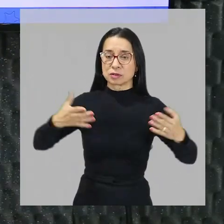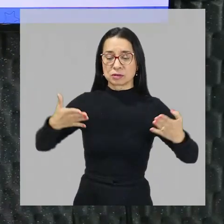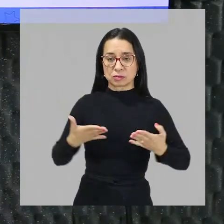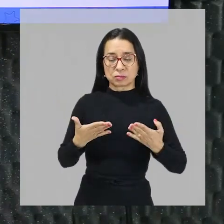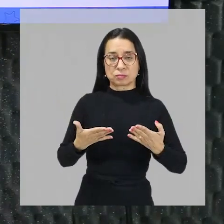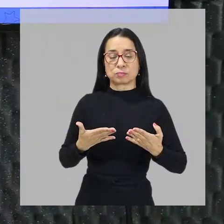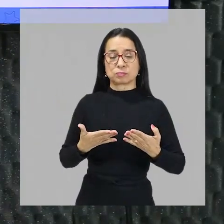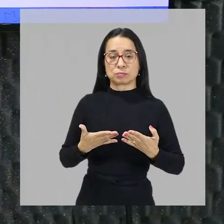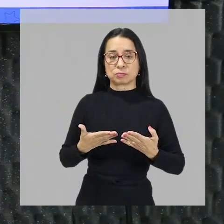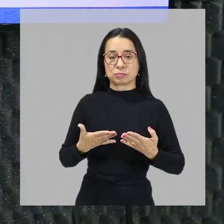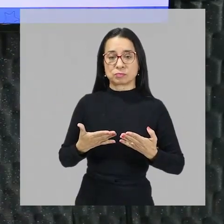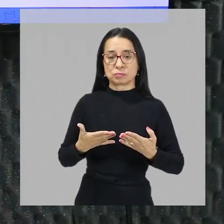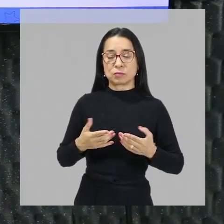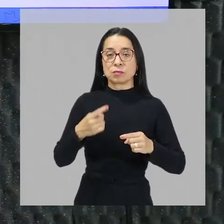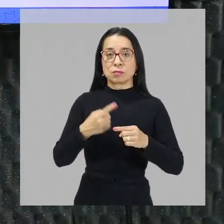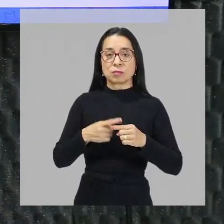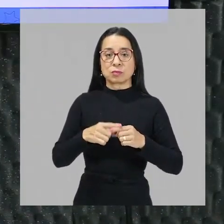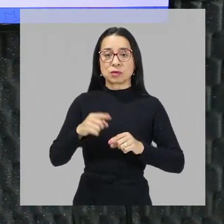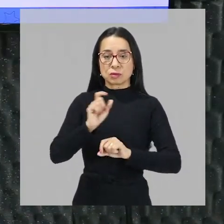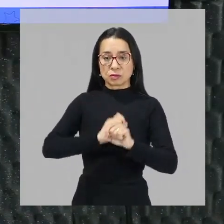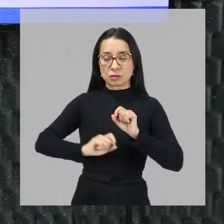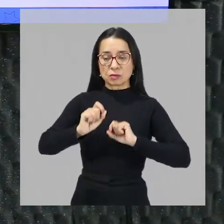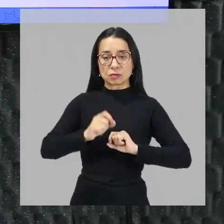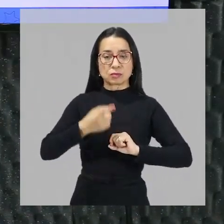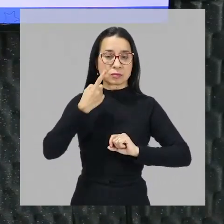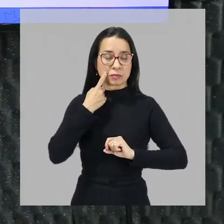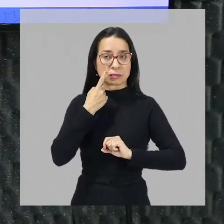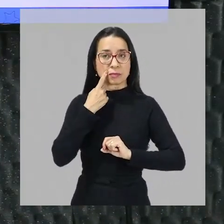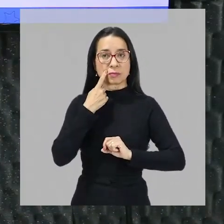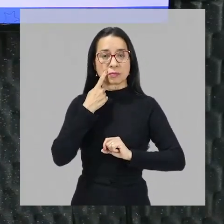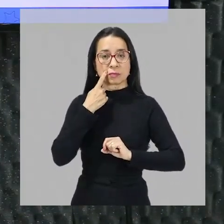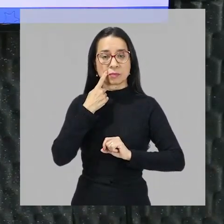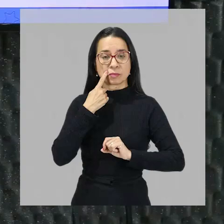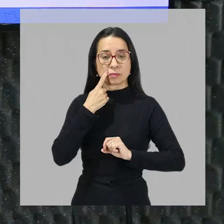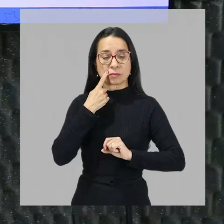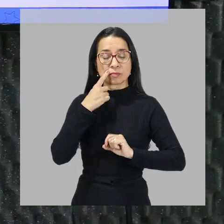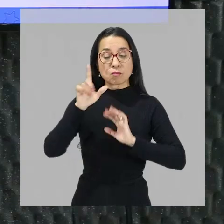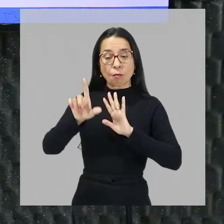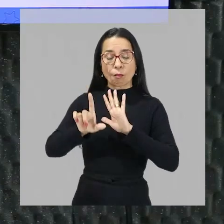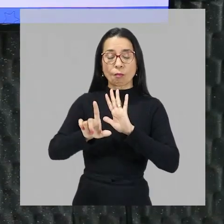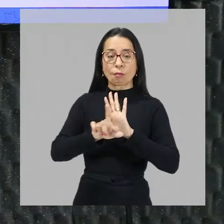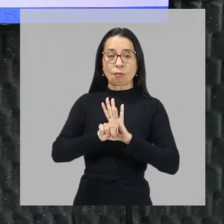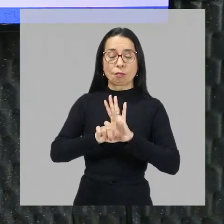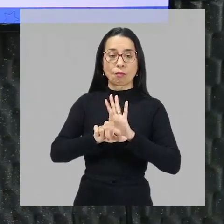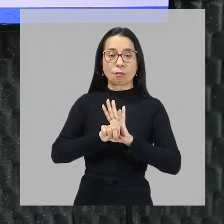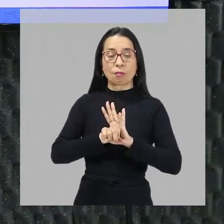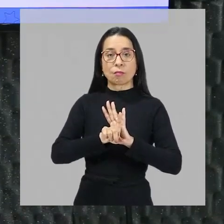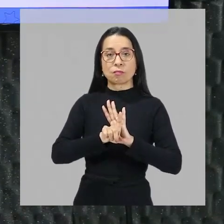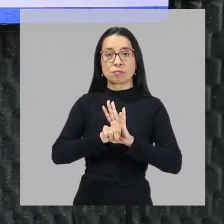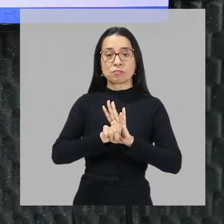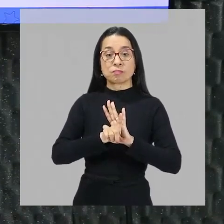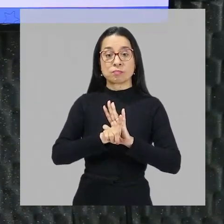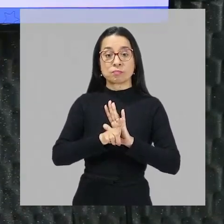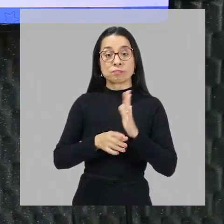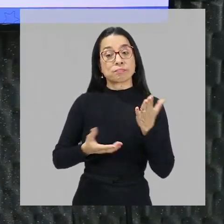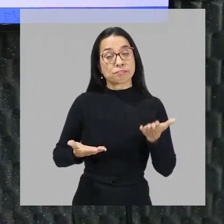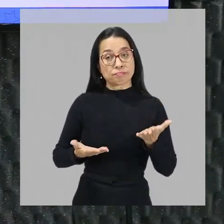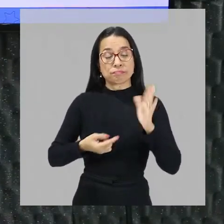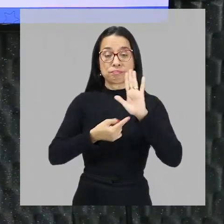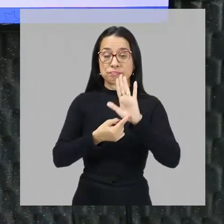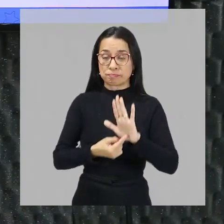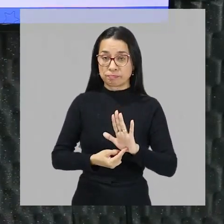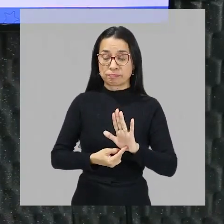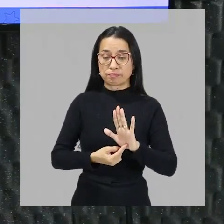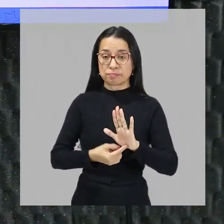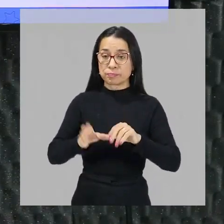atuais. Né? Porque o que se vê é que a lei, ela está aí, a